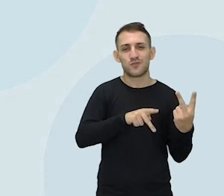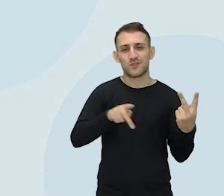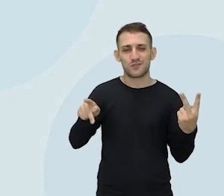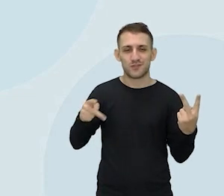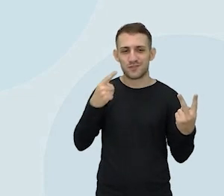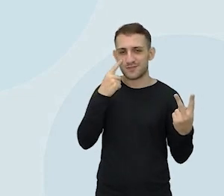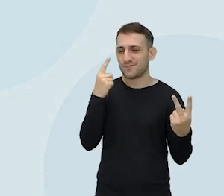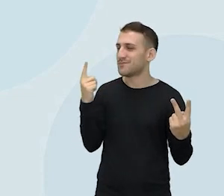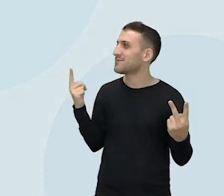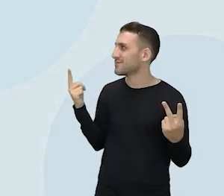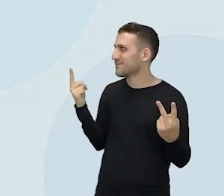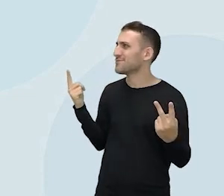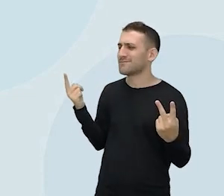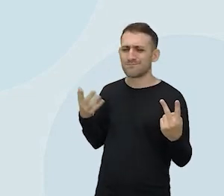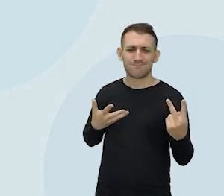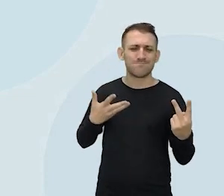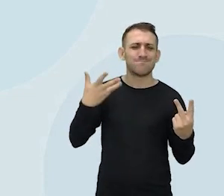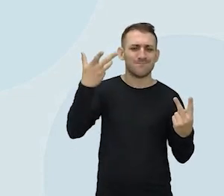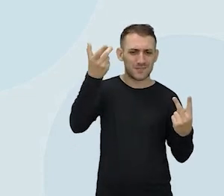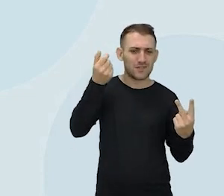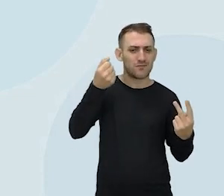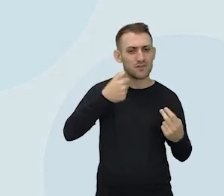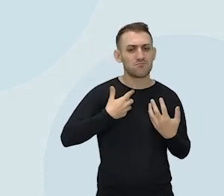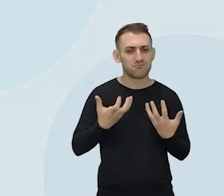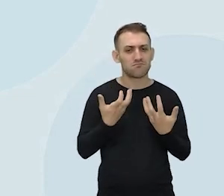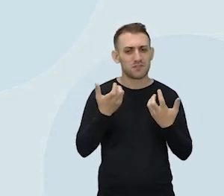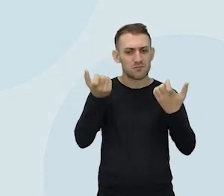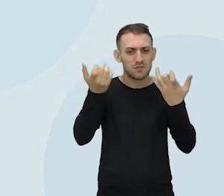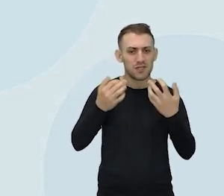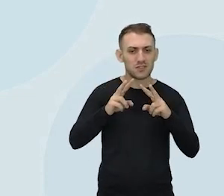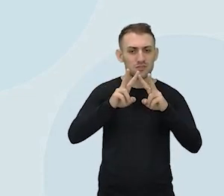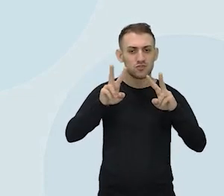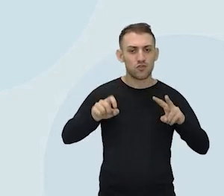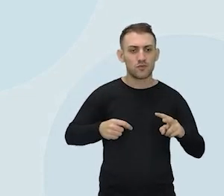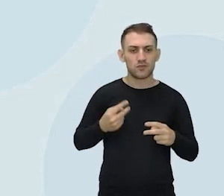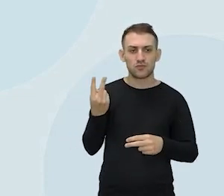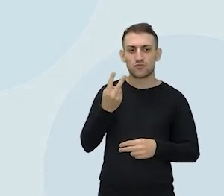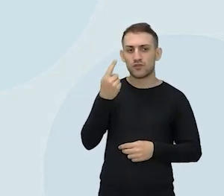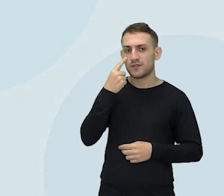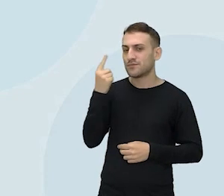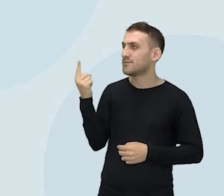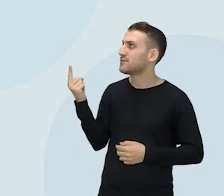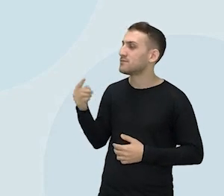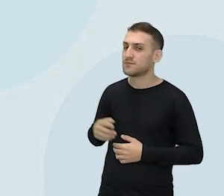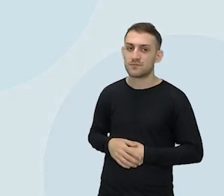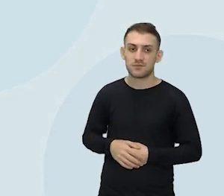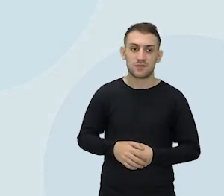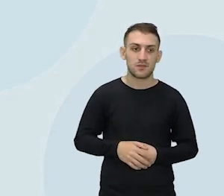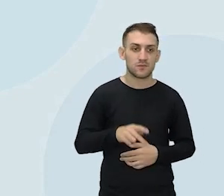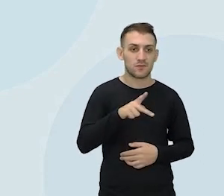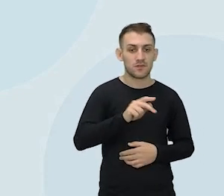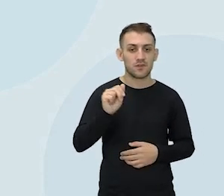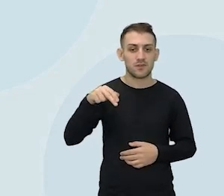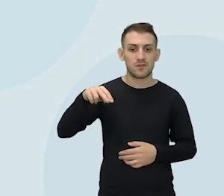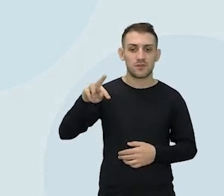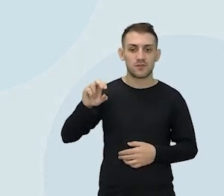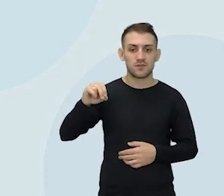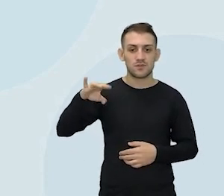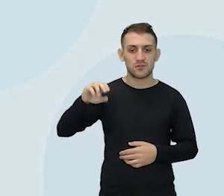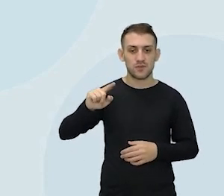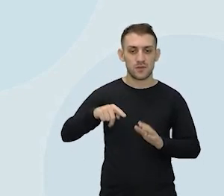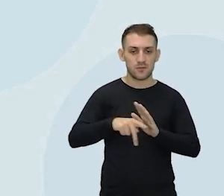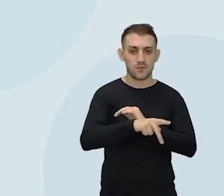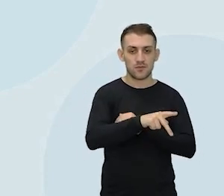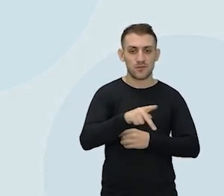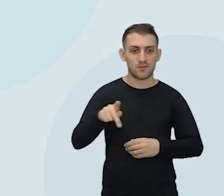profissionais incríveis e quero falar um pouco sobre ele. O professor Antônio, ele é um